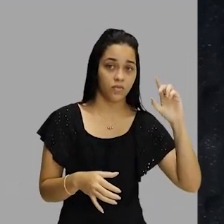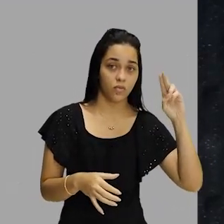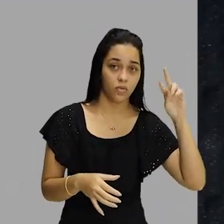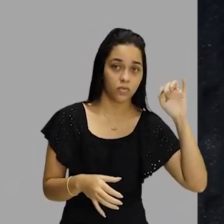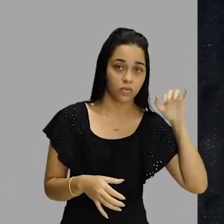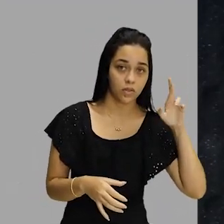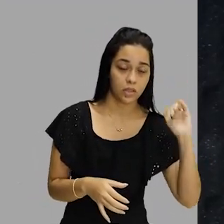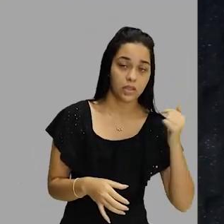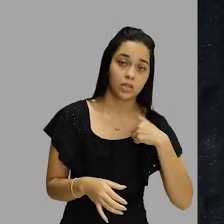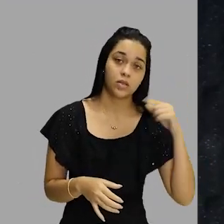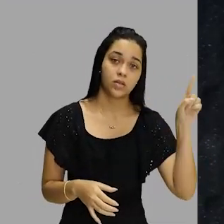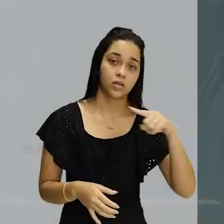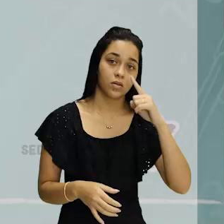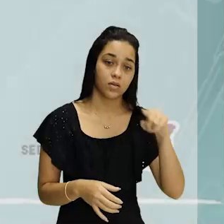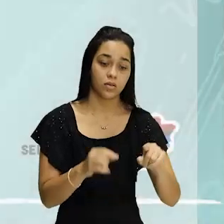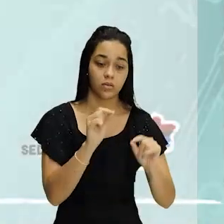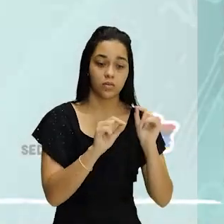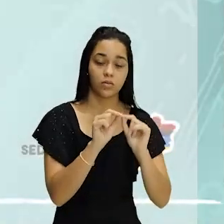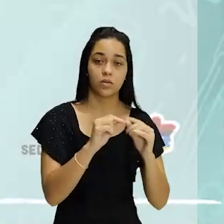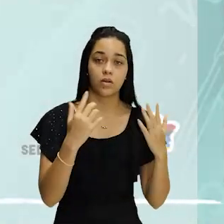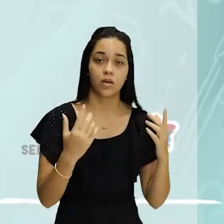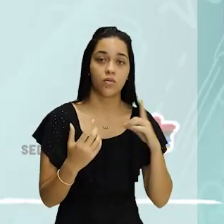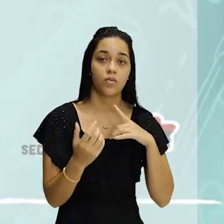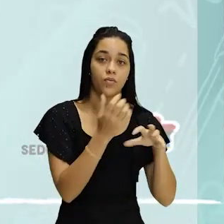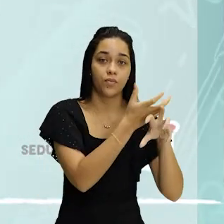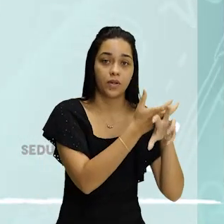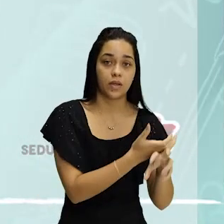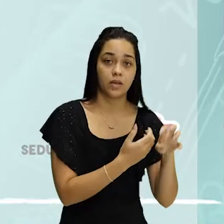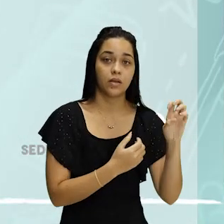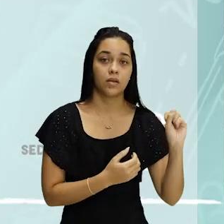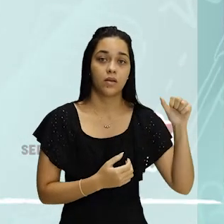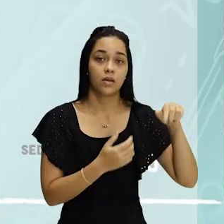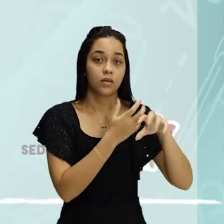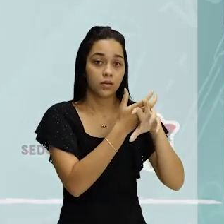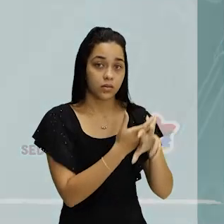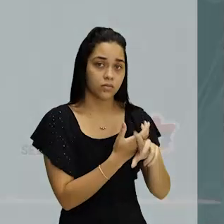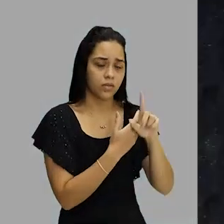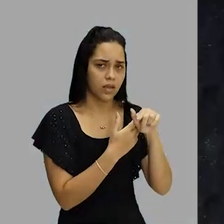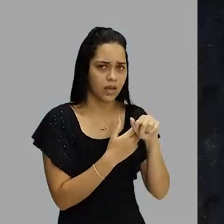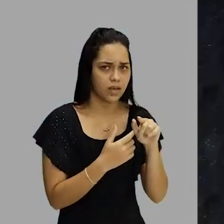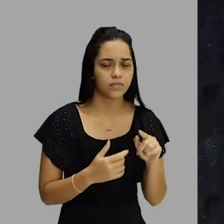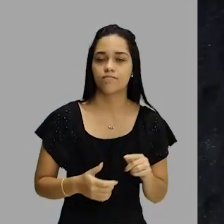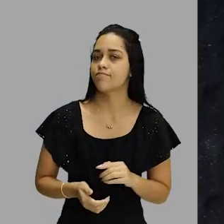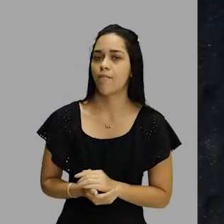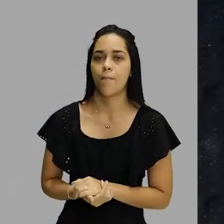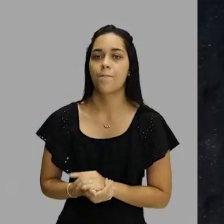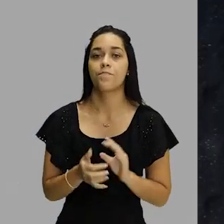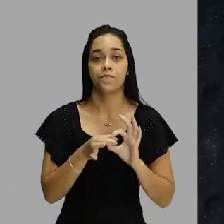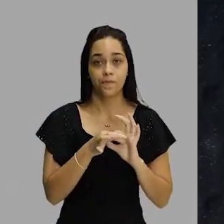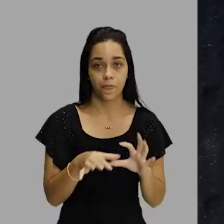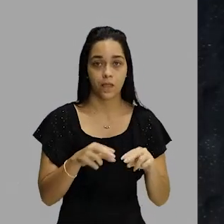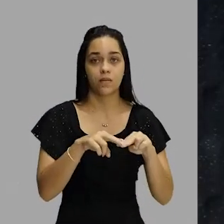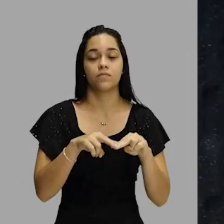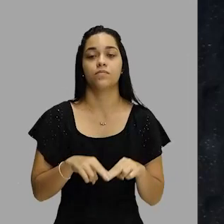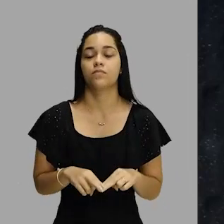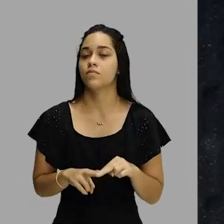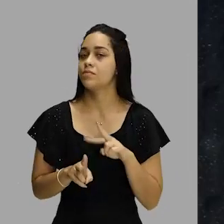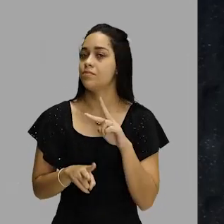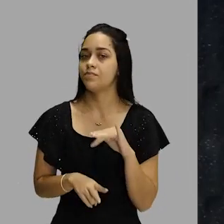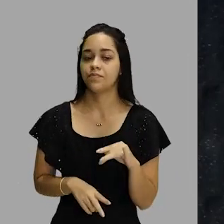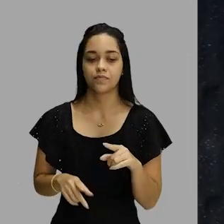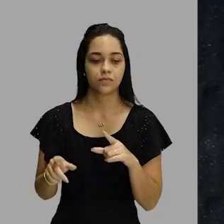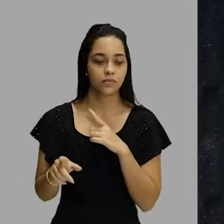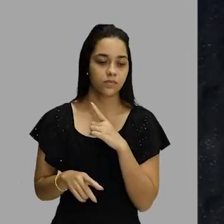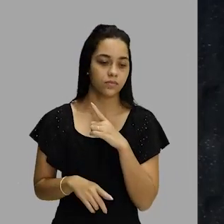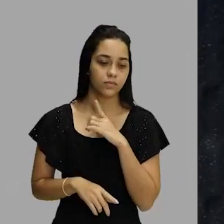vou eliminar o músculo esquelético, porque a contração do músculo esquelético ela é voluntária. Então, não vai ser do